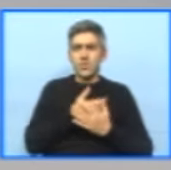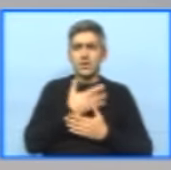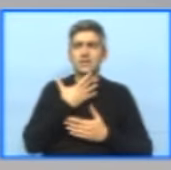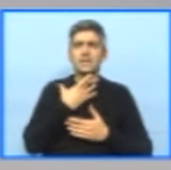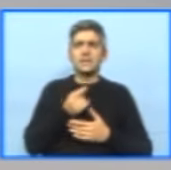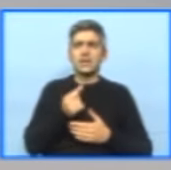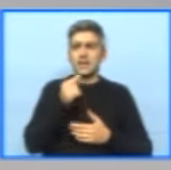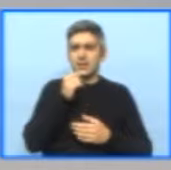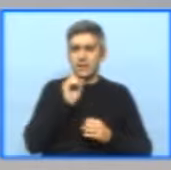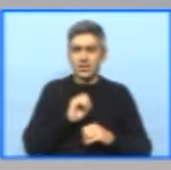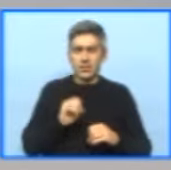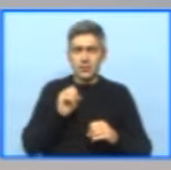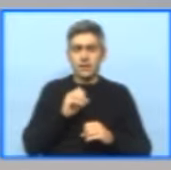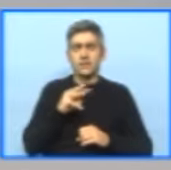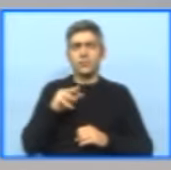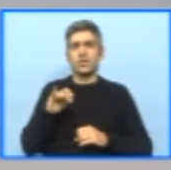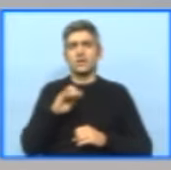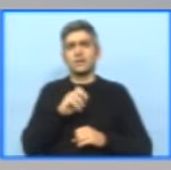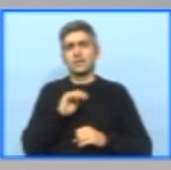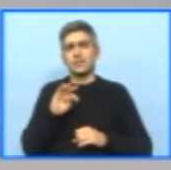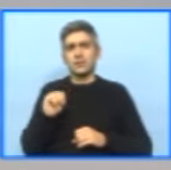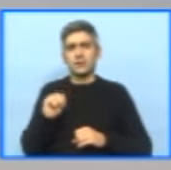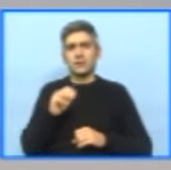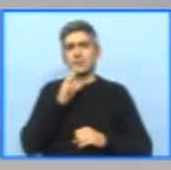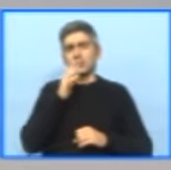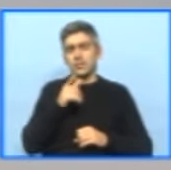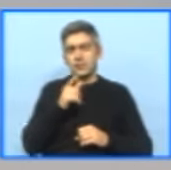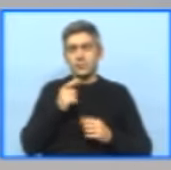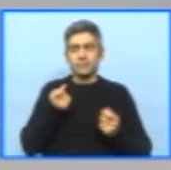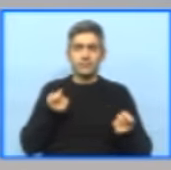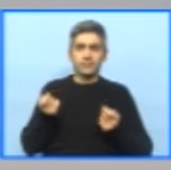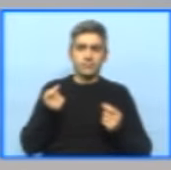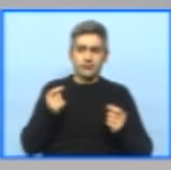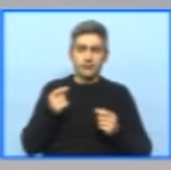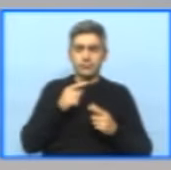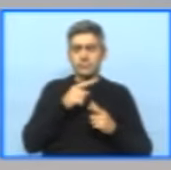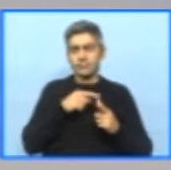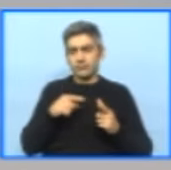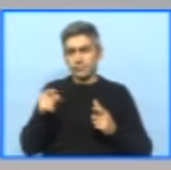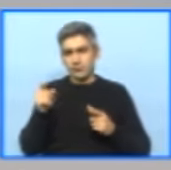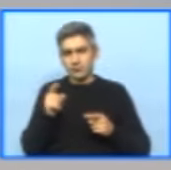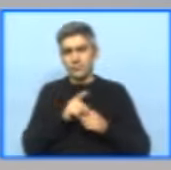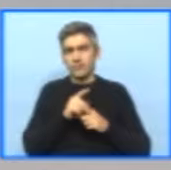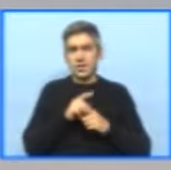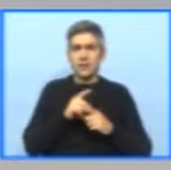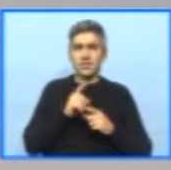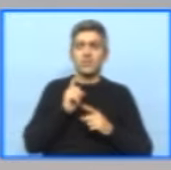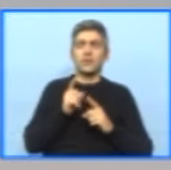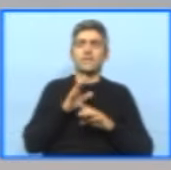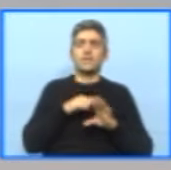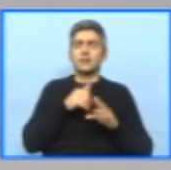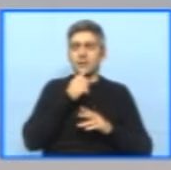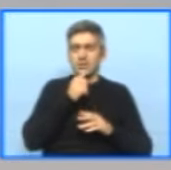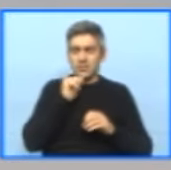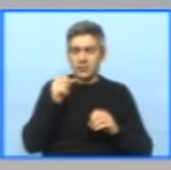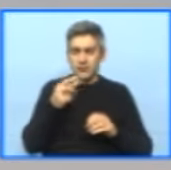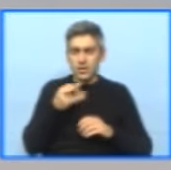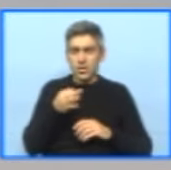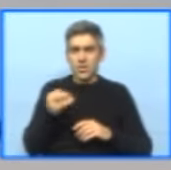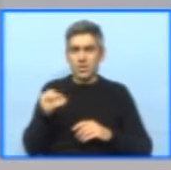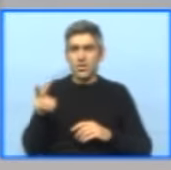E então Moisés serve aqui, faz esta mediação, esta intercessão, que é que ele há de fazer ao povo